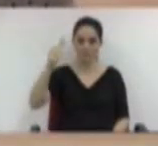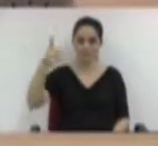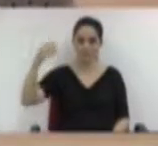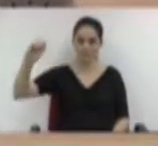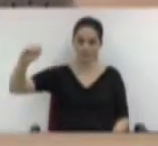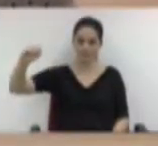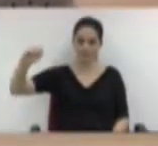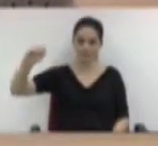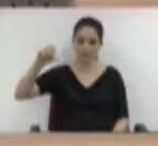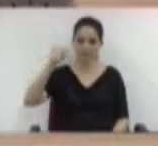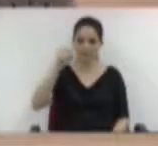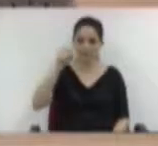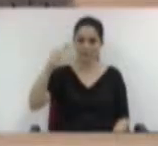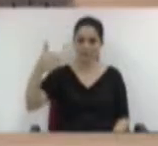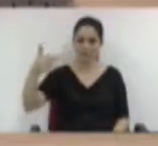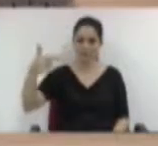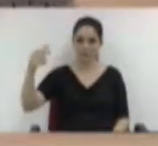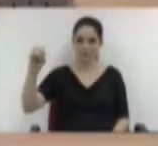819,